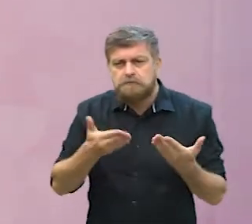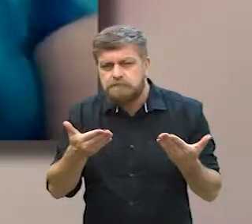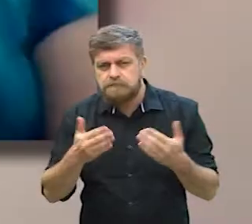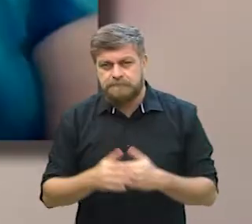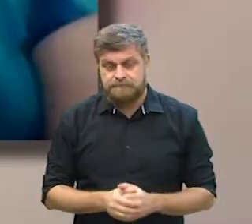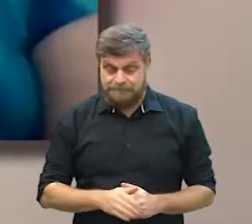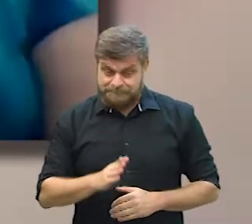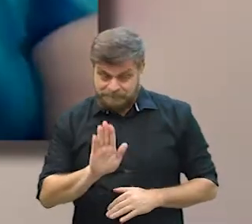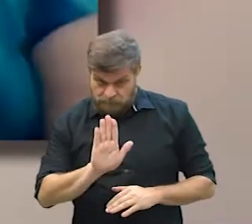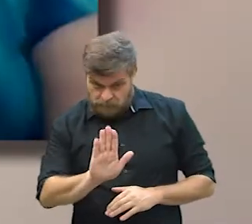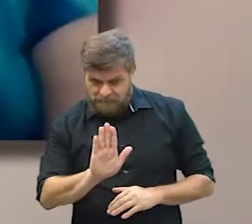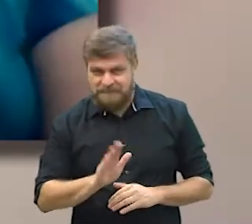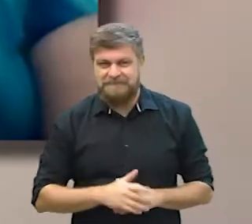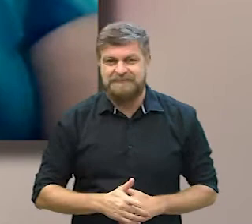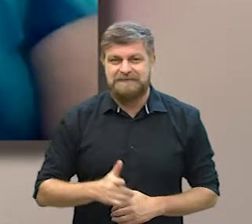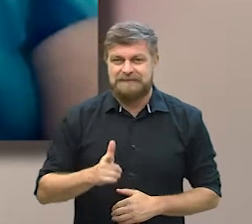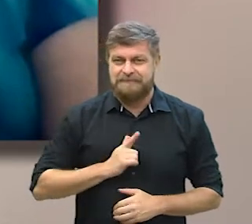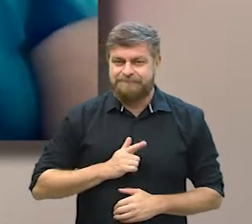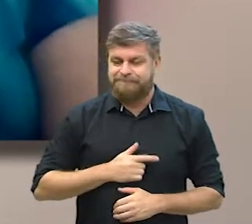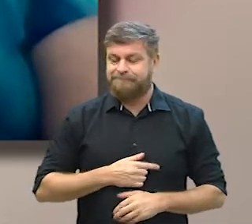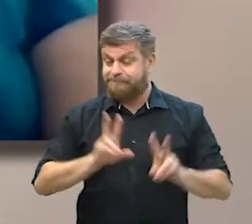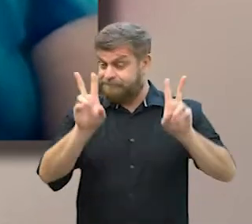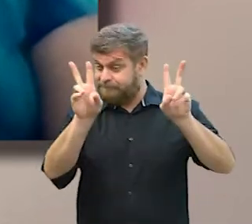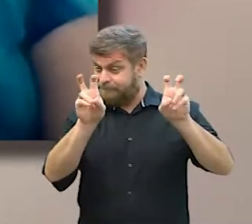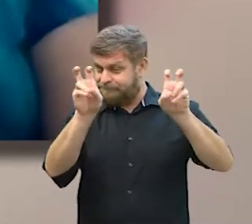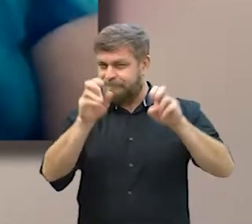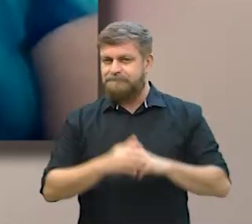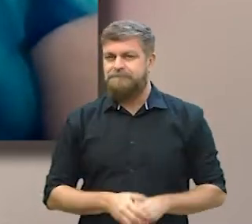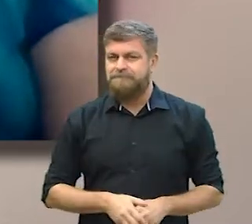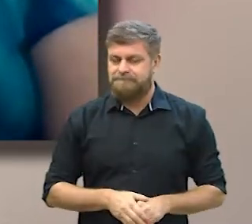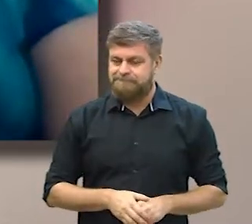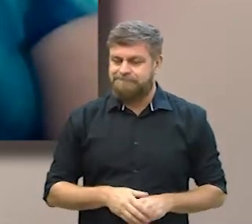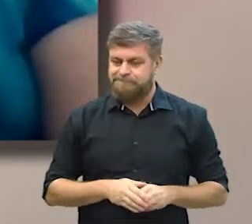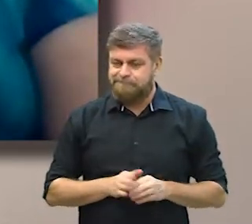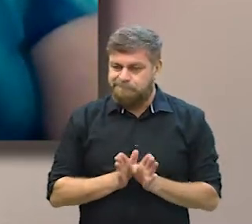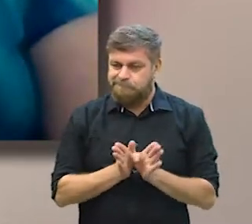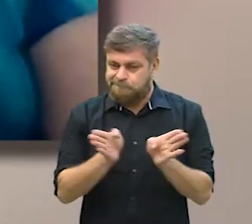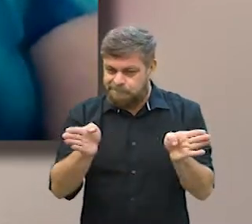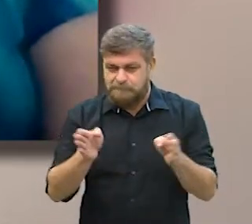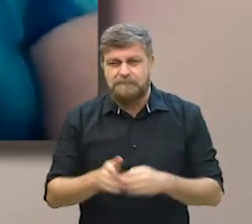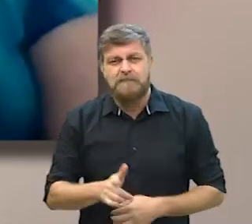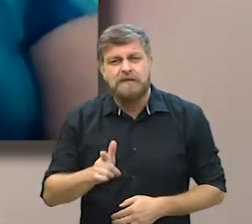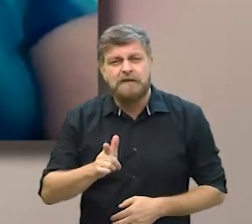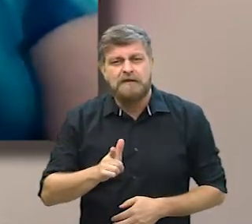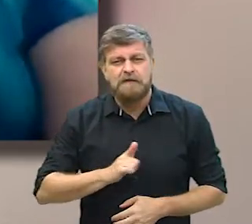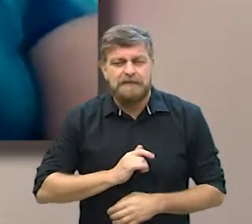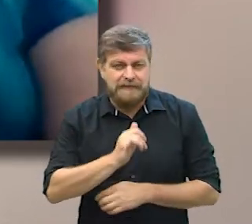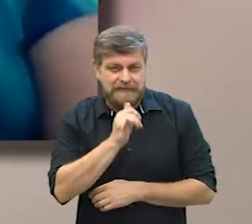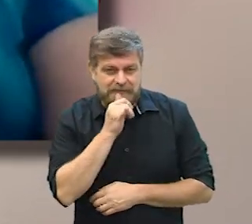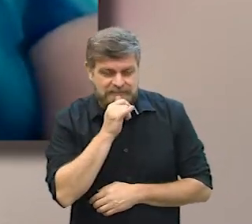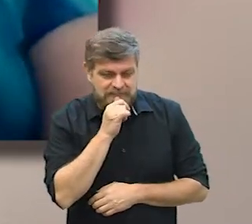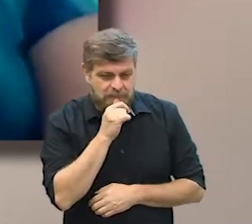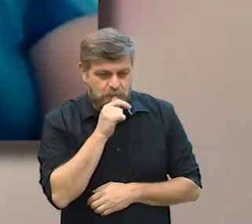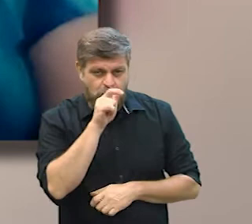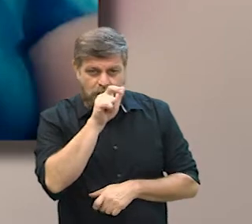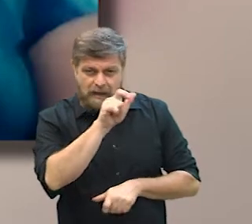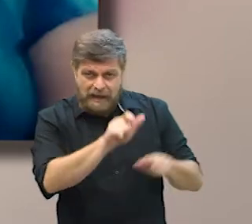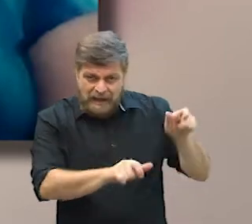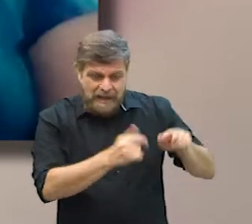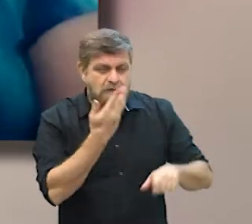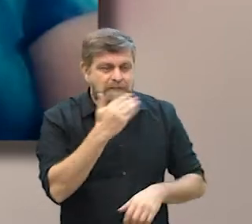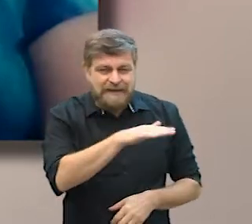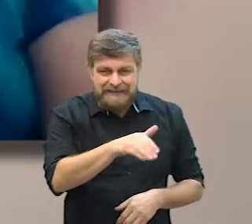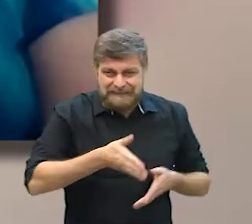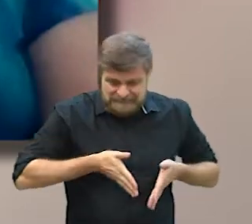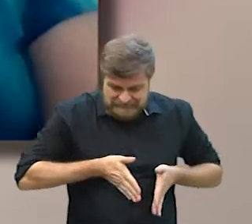tempo? Olha, isso também uma questão, né? Porque você pode ter algumas crianças